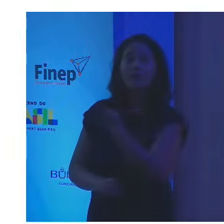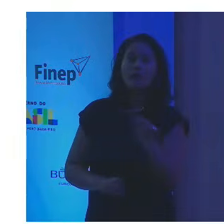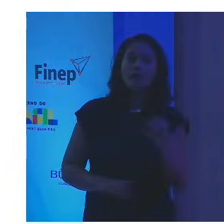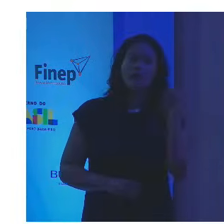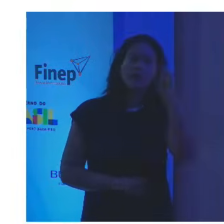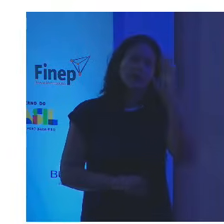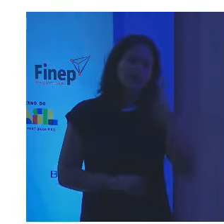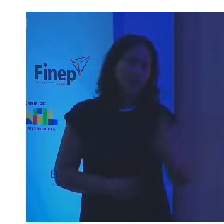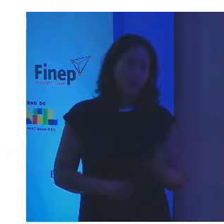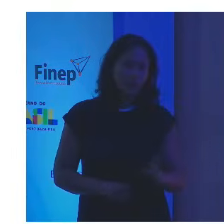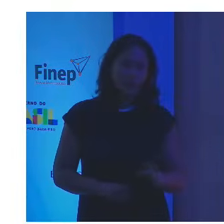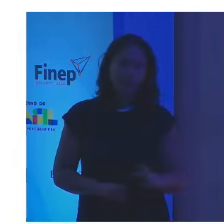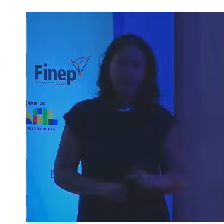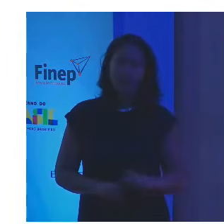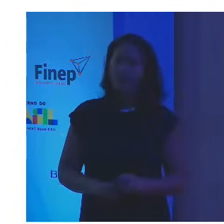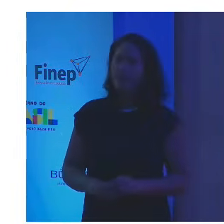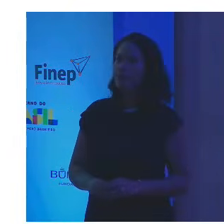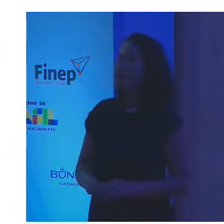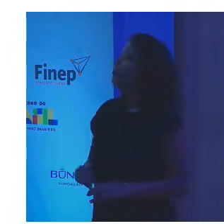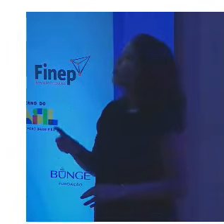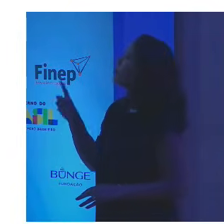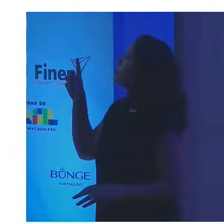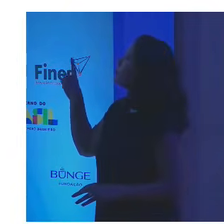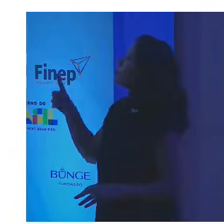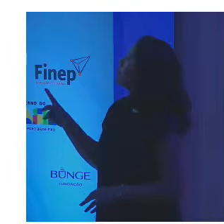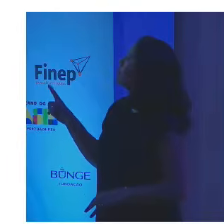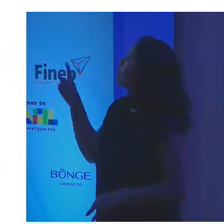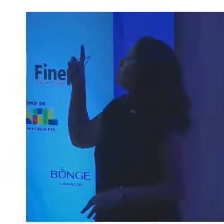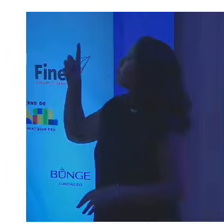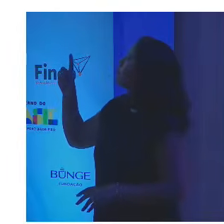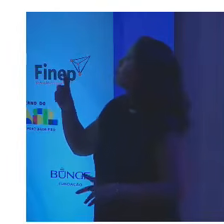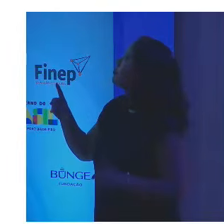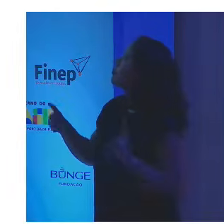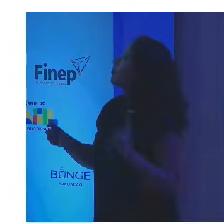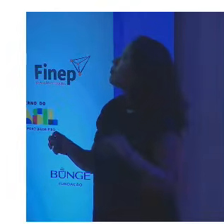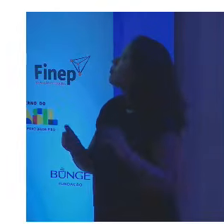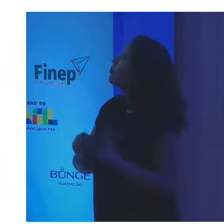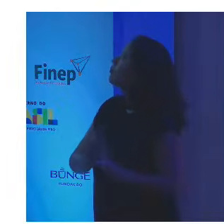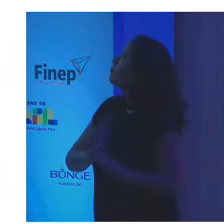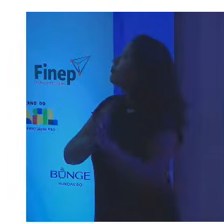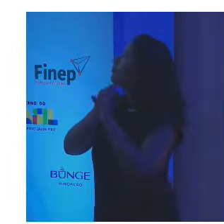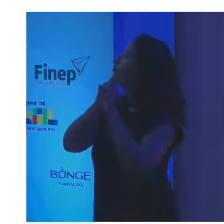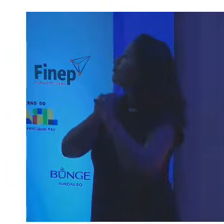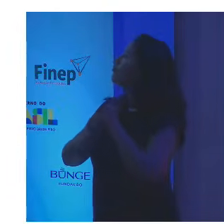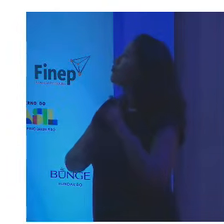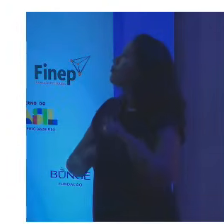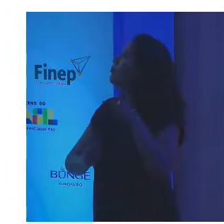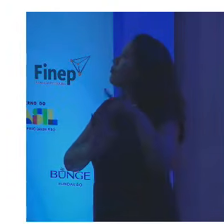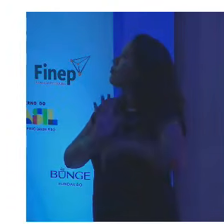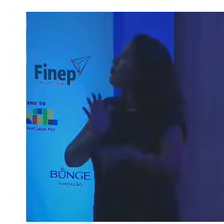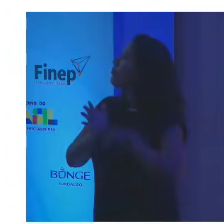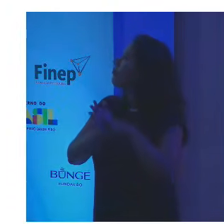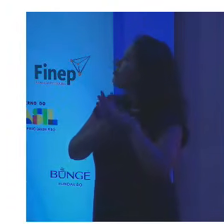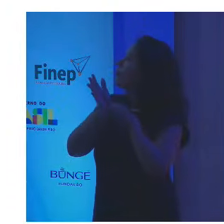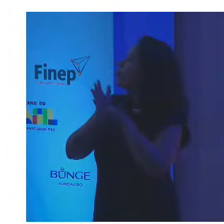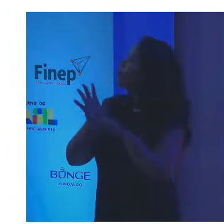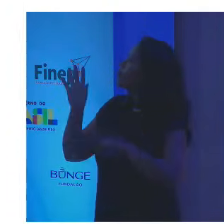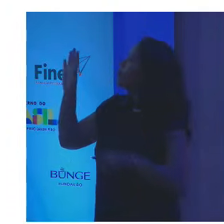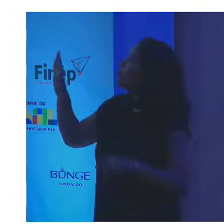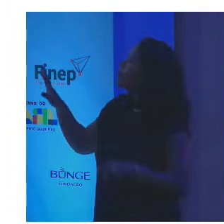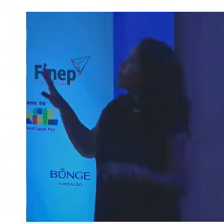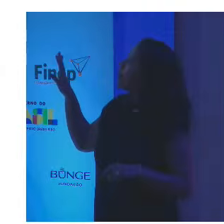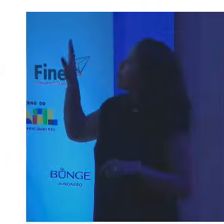citam brasileiros. Então, essa realidade existe, ela foi medida, isso é resultado de um projeto de pesquisa. E isso aqui é só